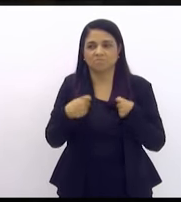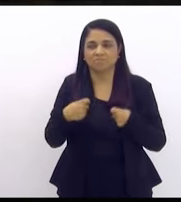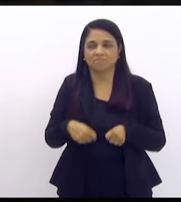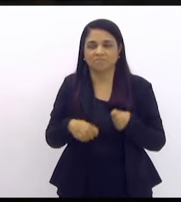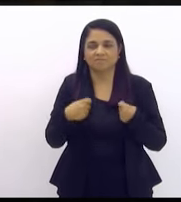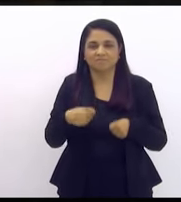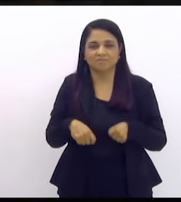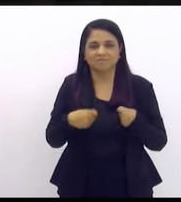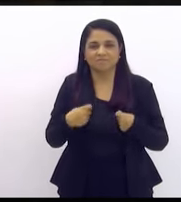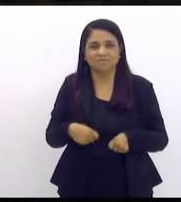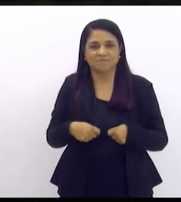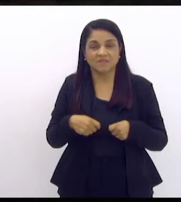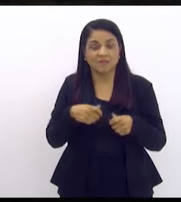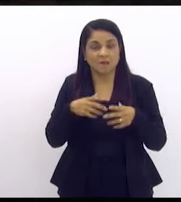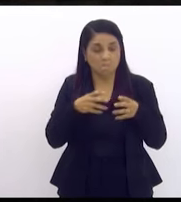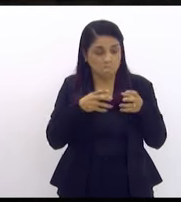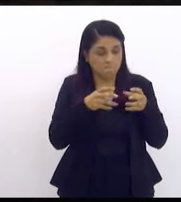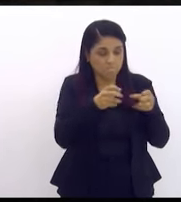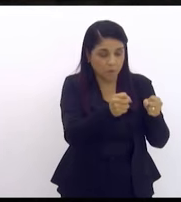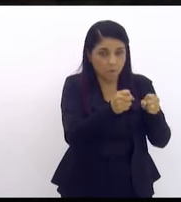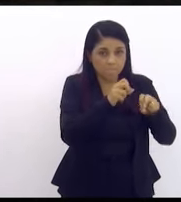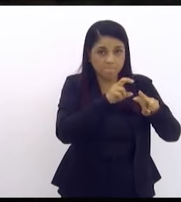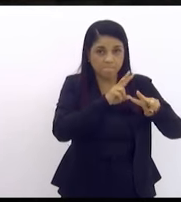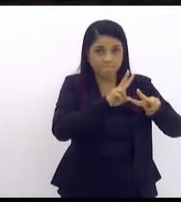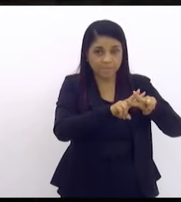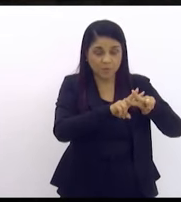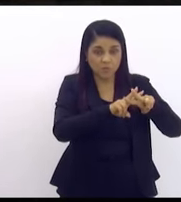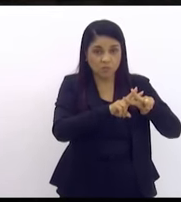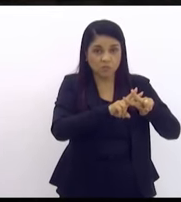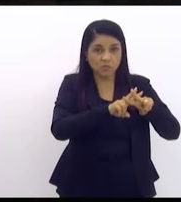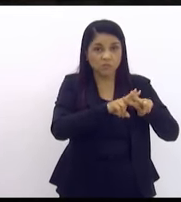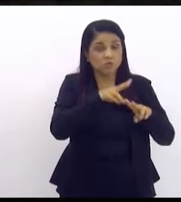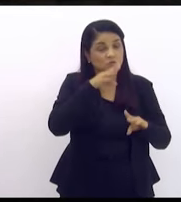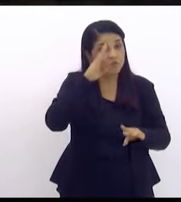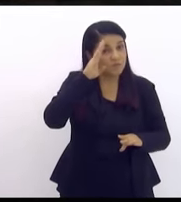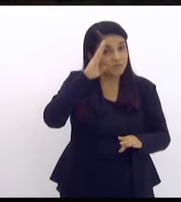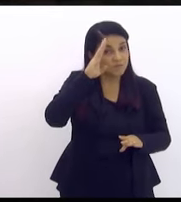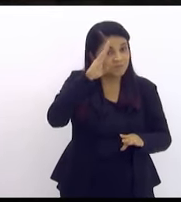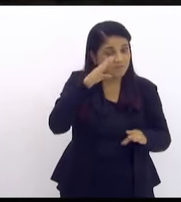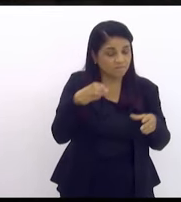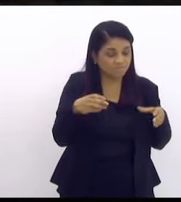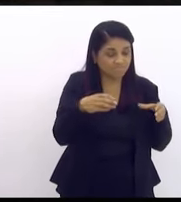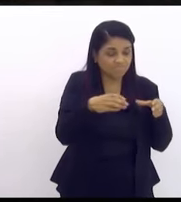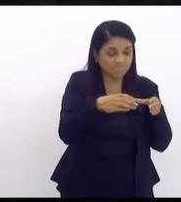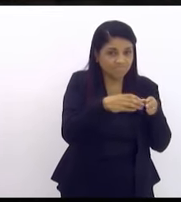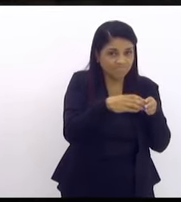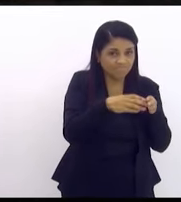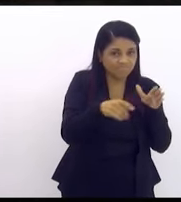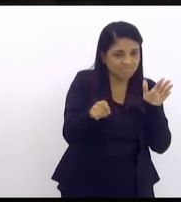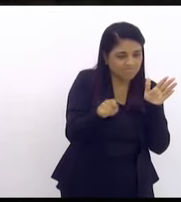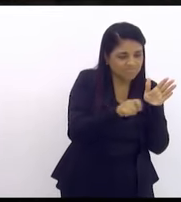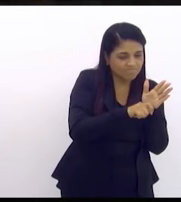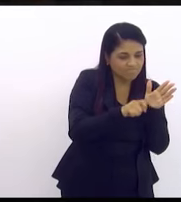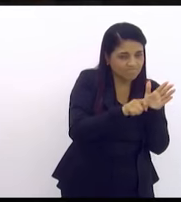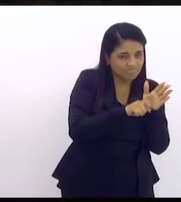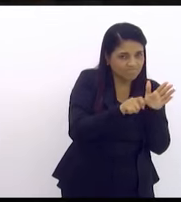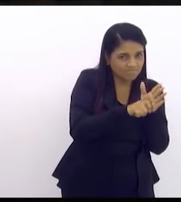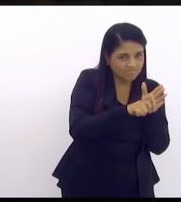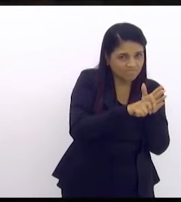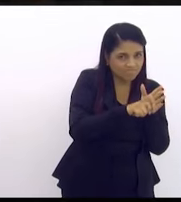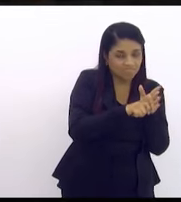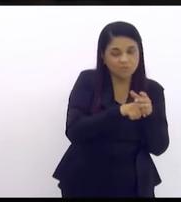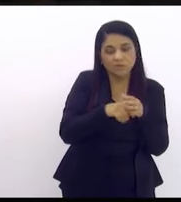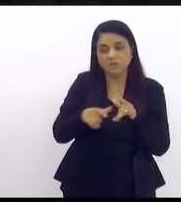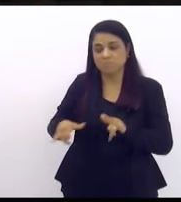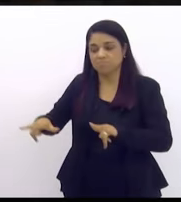de se prender as cabeças coroadas, aqueles que financiam